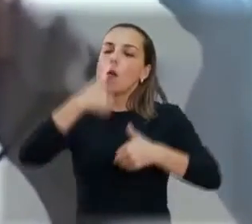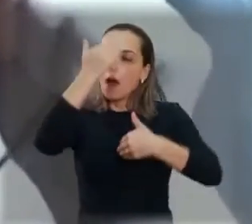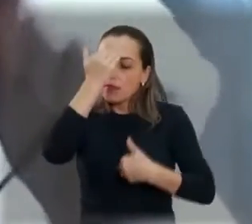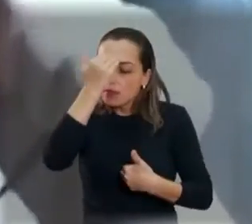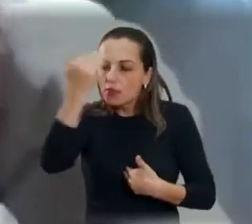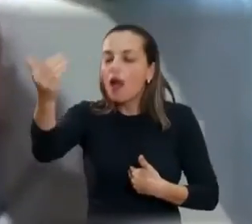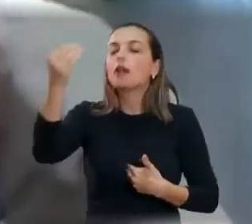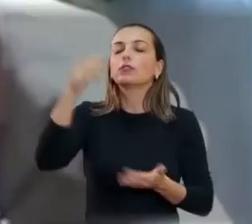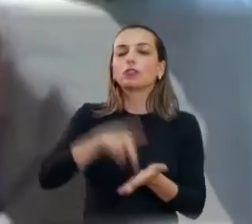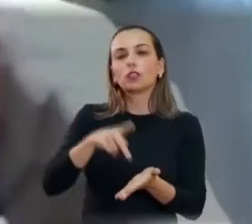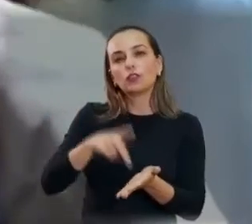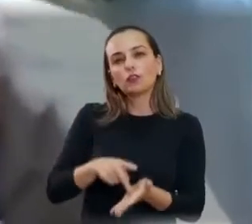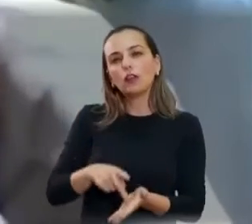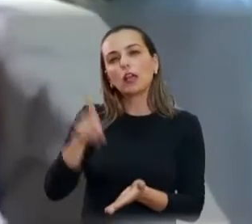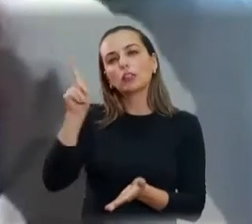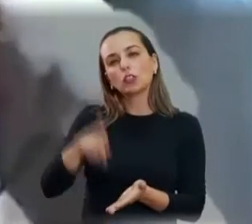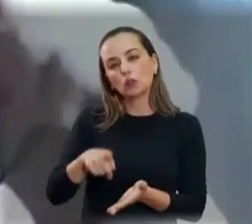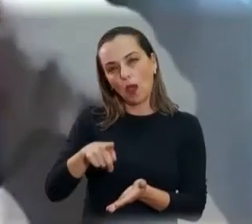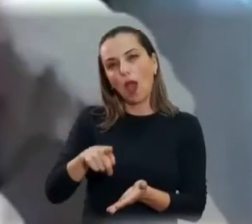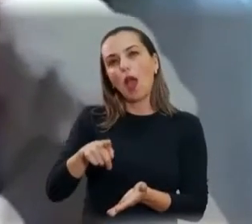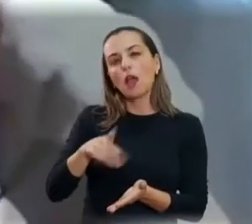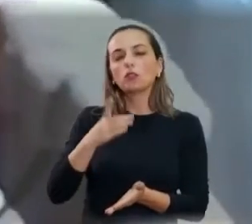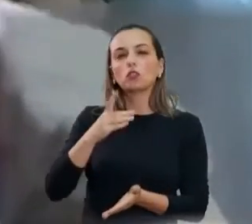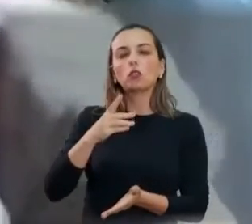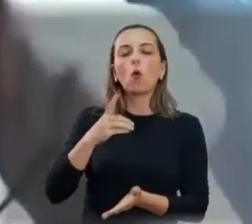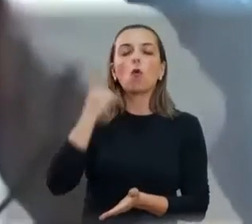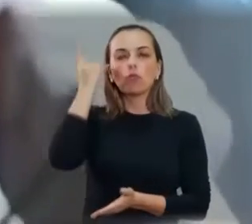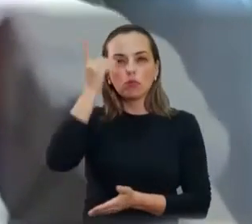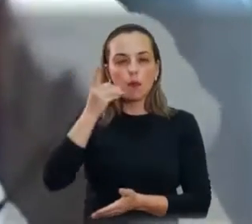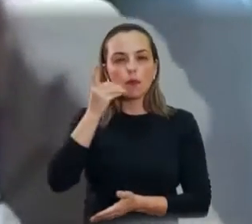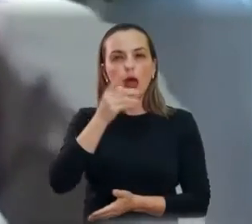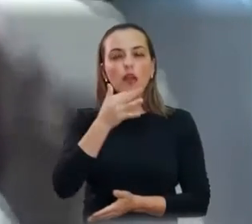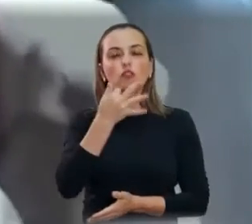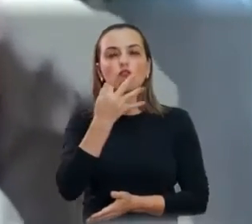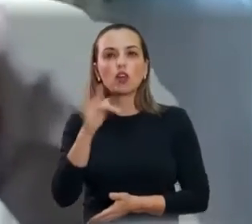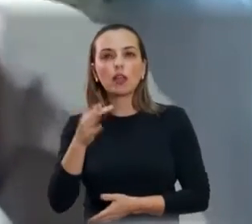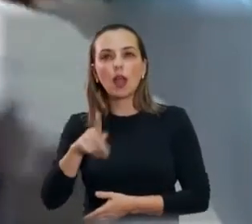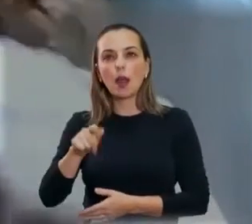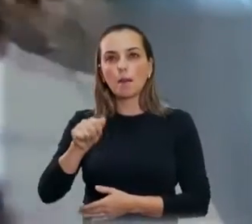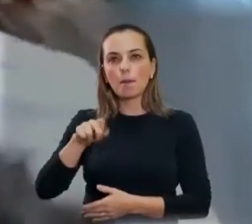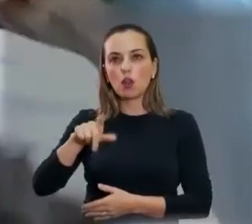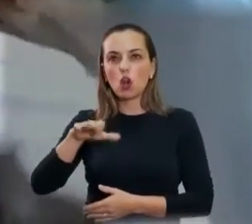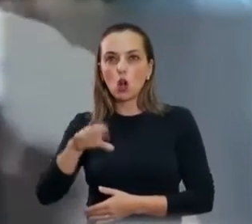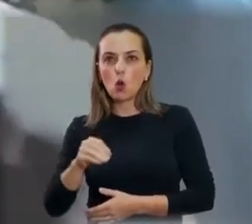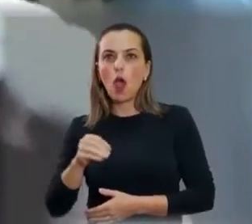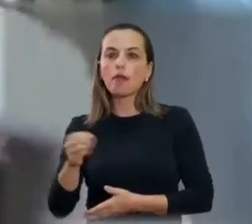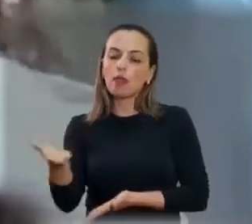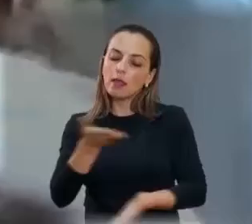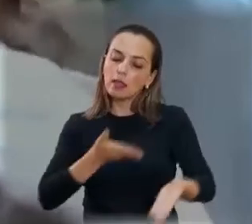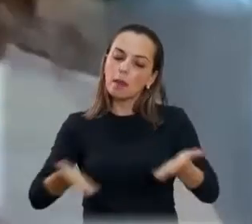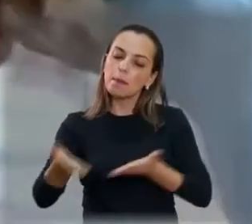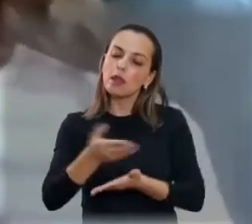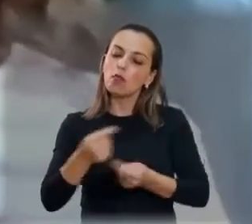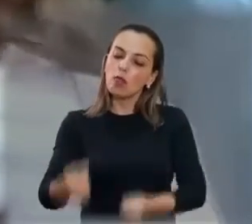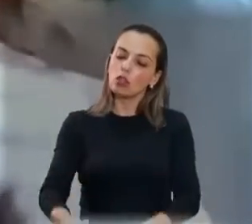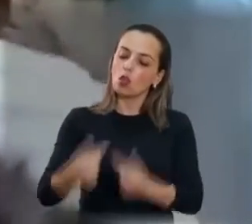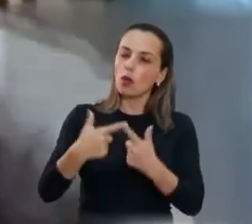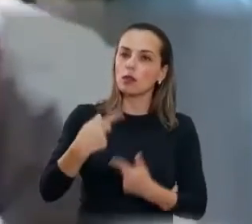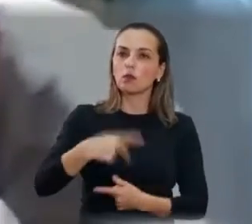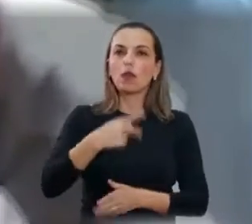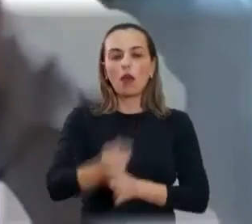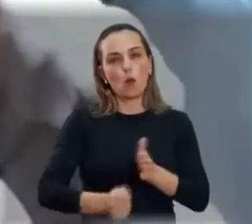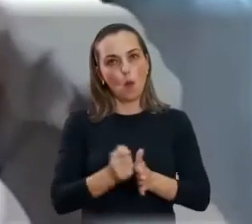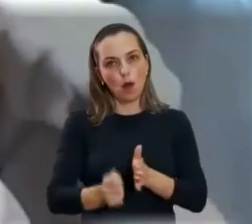então, imensamente essa participação do Paulo Teixeira em ter intermediado junto a esses dois grupos essa doação de grande valia para